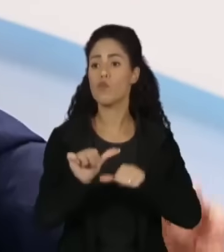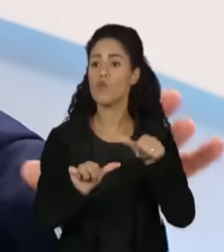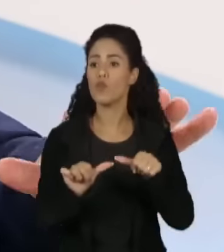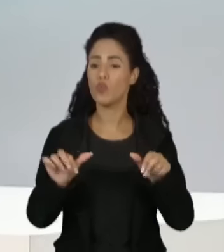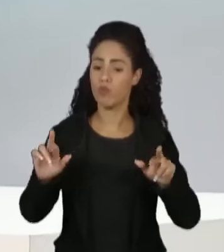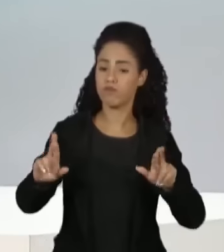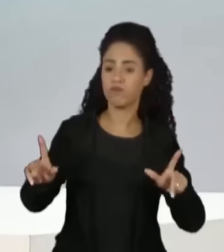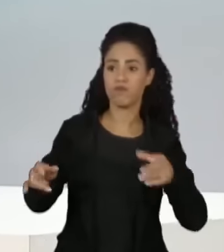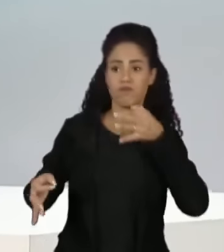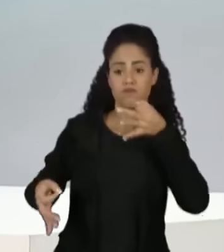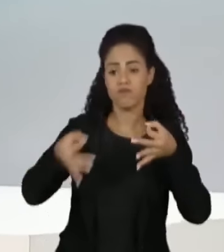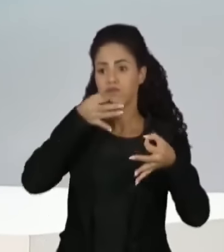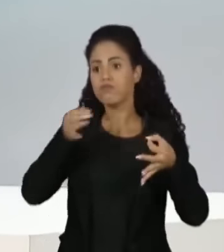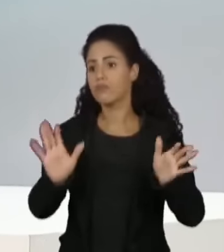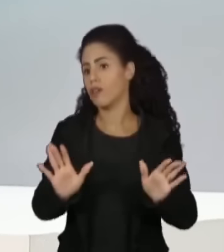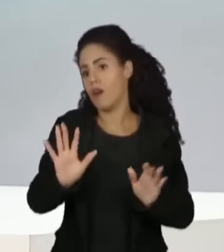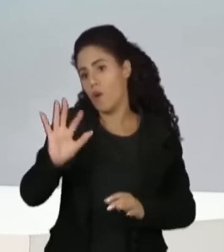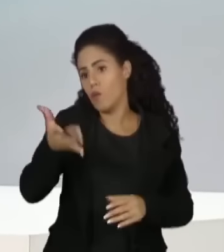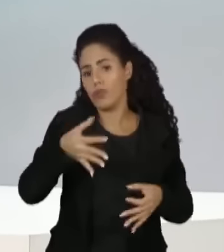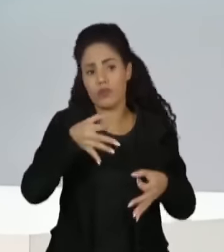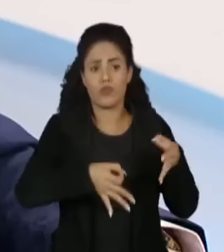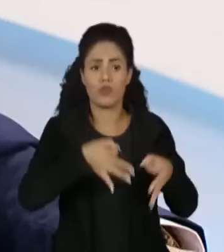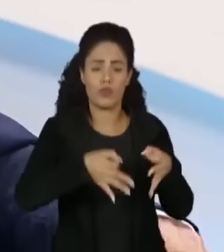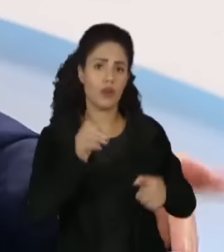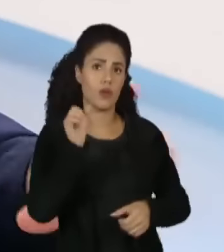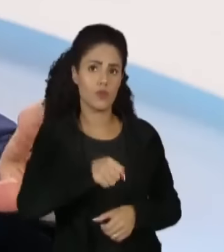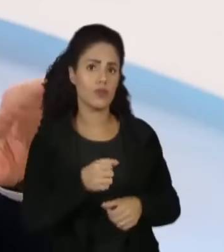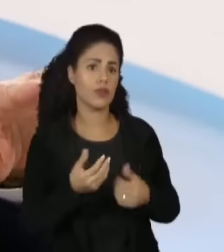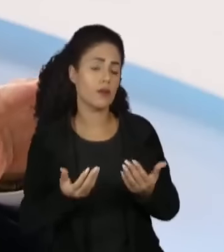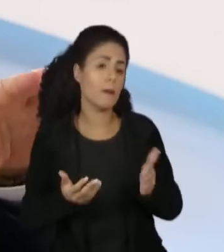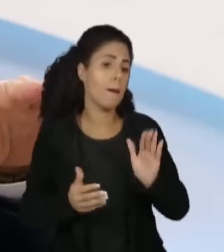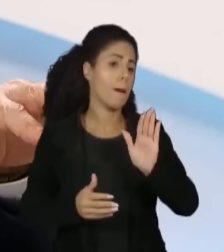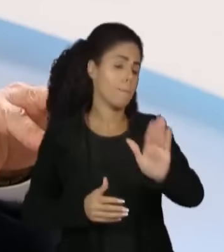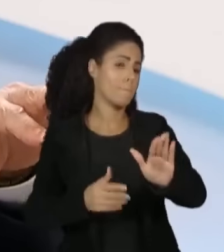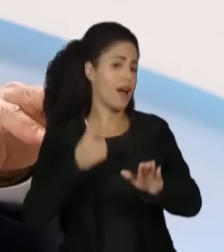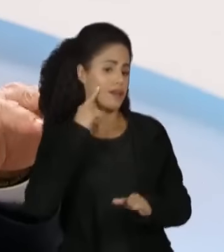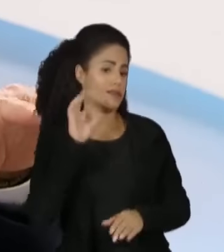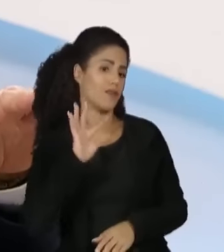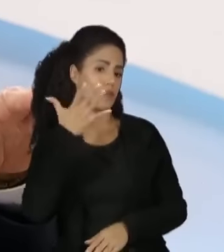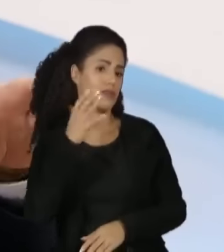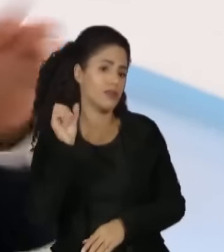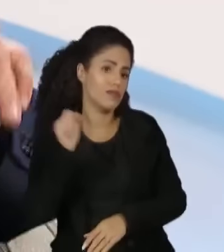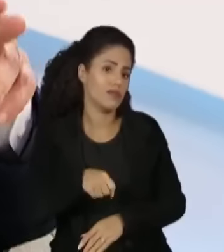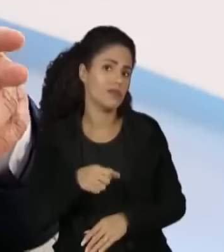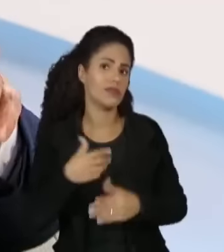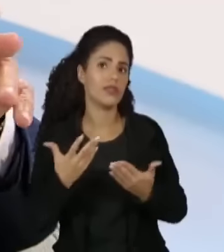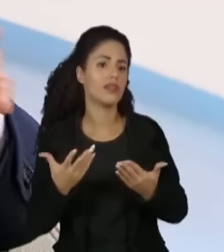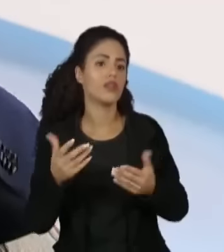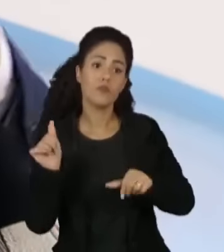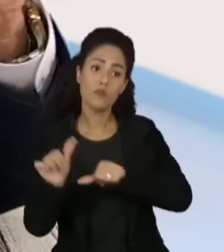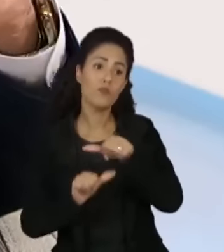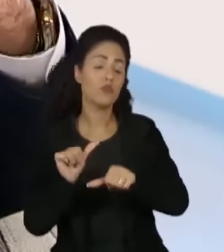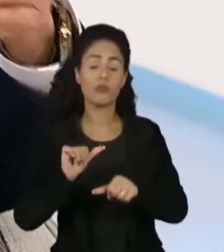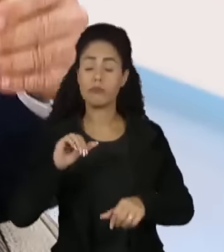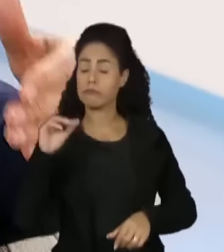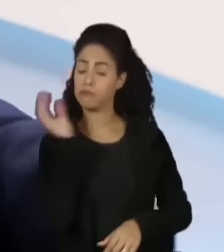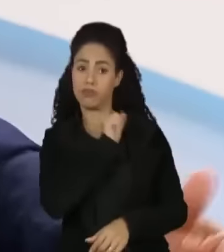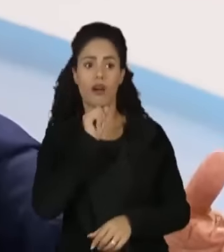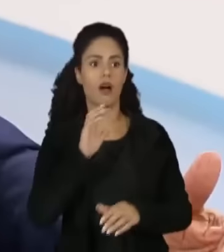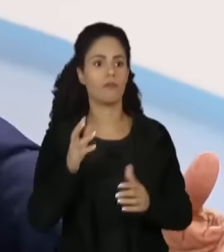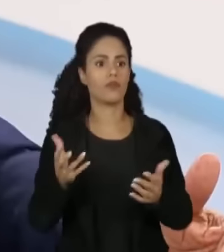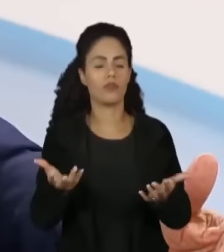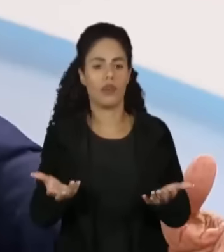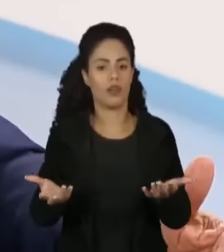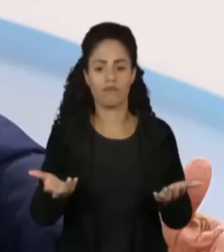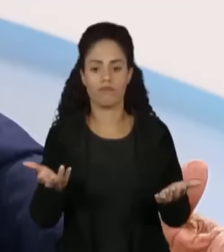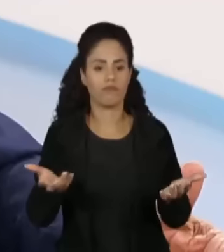no tribunal, como acontece em qualquer tribunal do mundo. Mas houve essa circunstância de que foi uma mudança muito rápida e ainda no curso